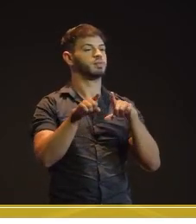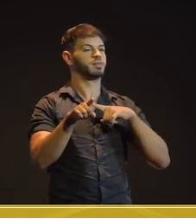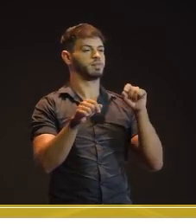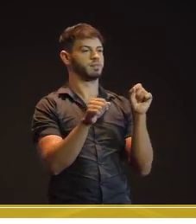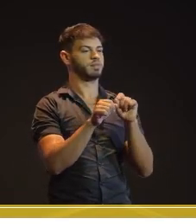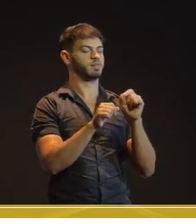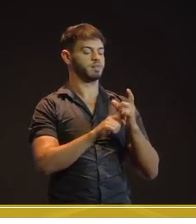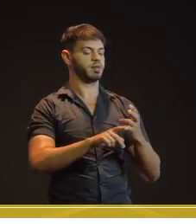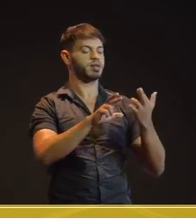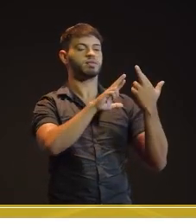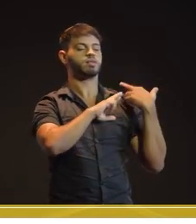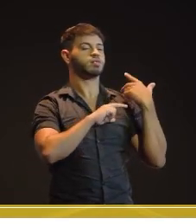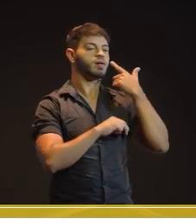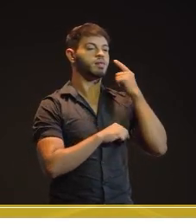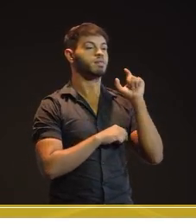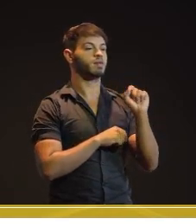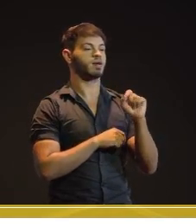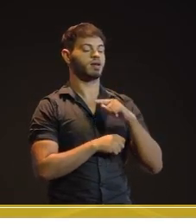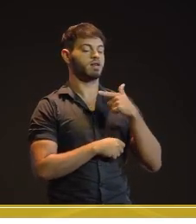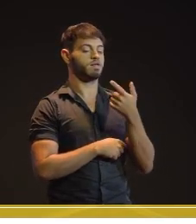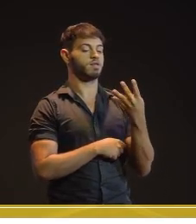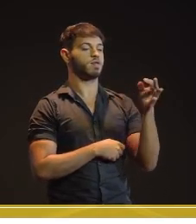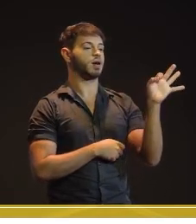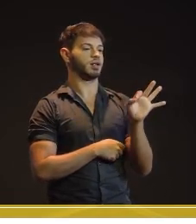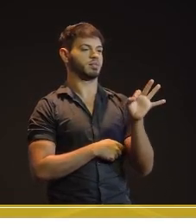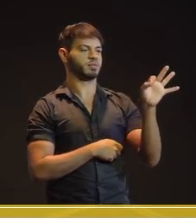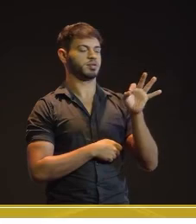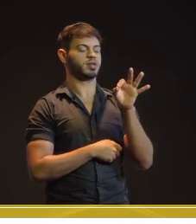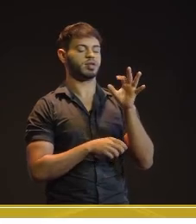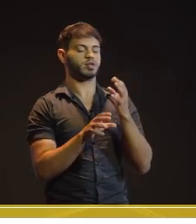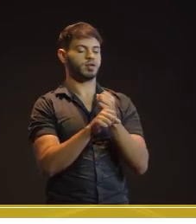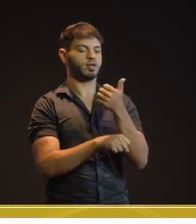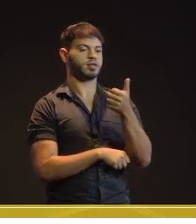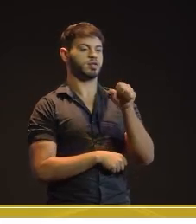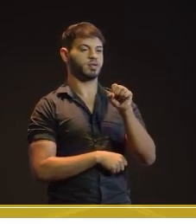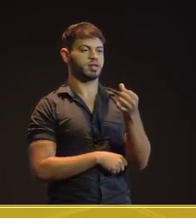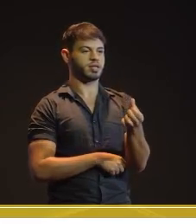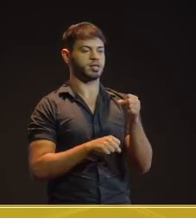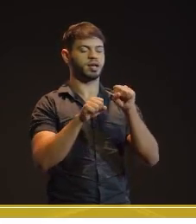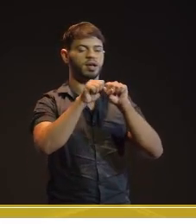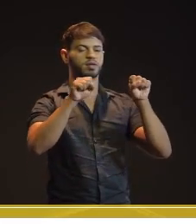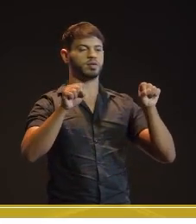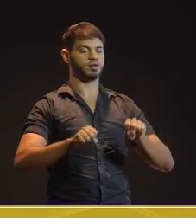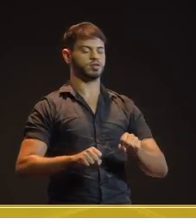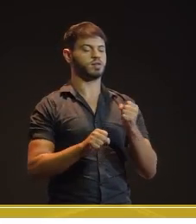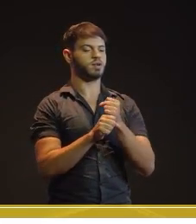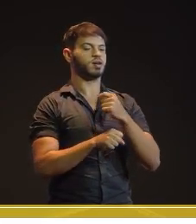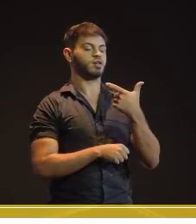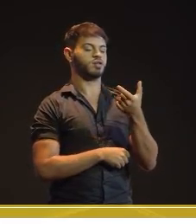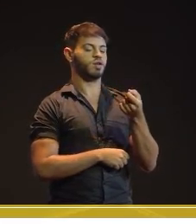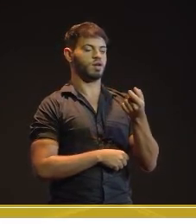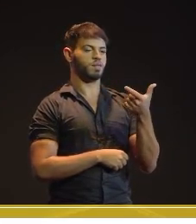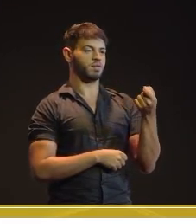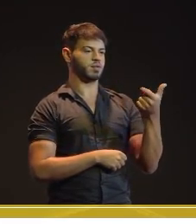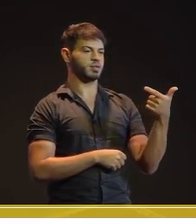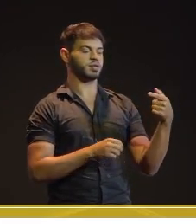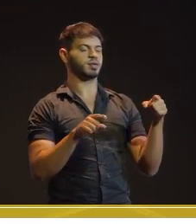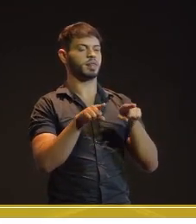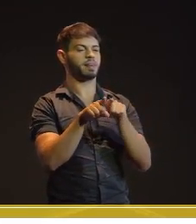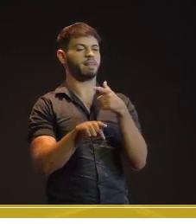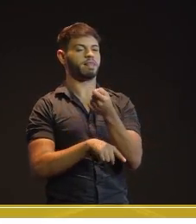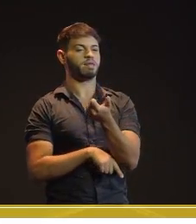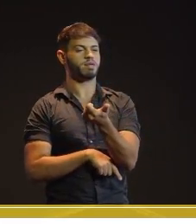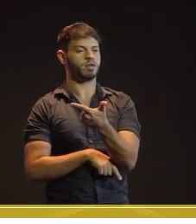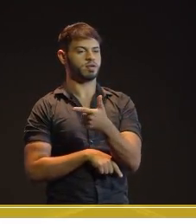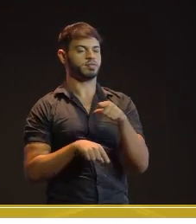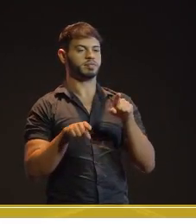foram responsáveis por 24% dos 180 incêndios dos sistemas entre 95 e 2012.